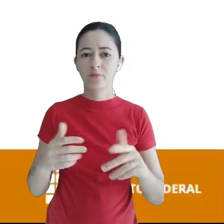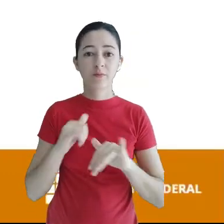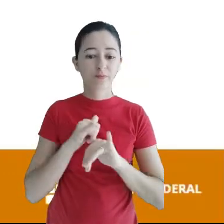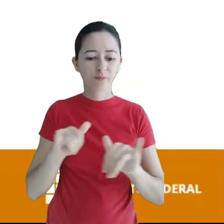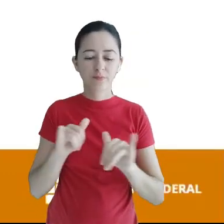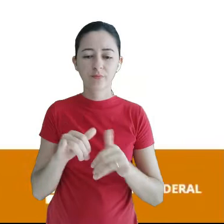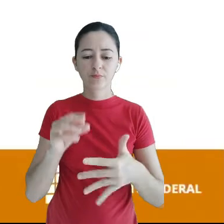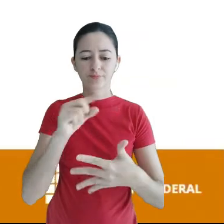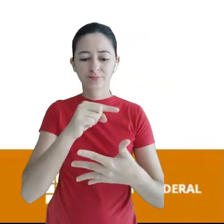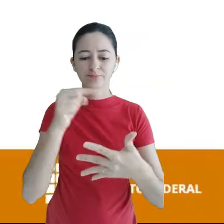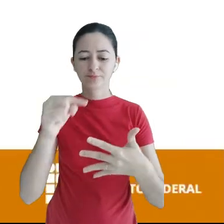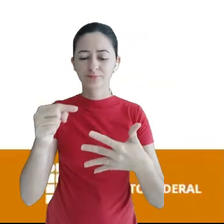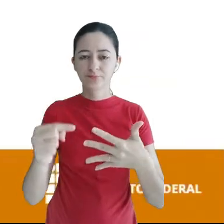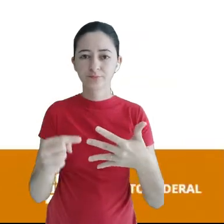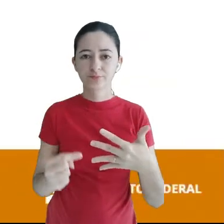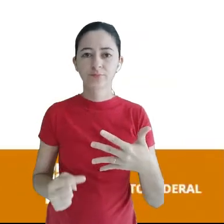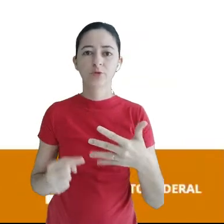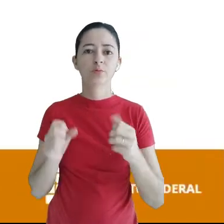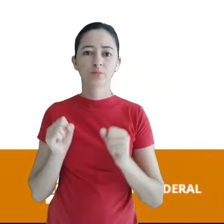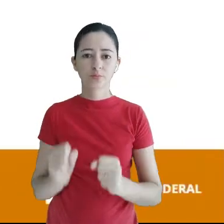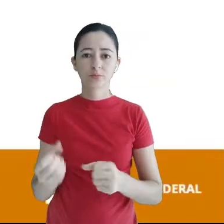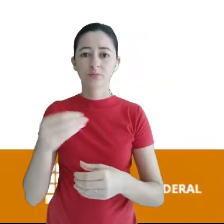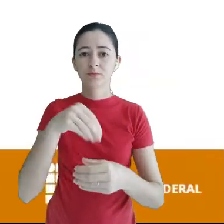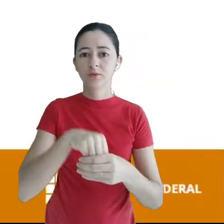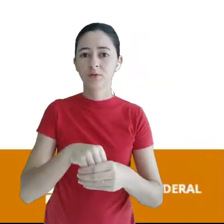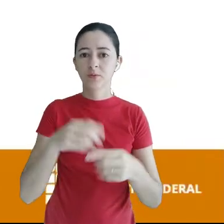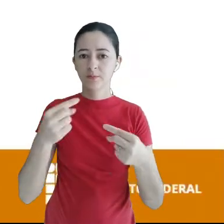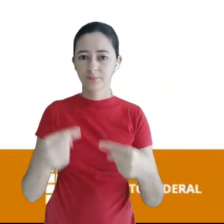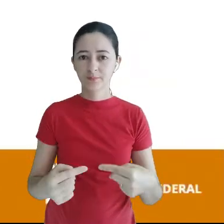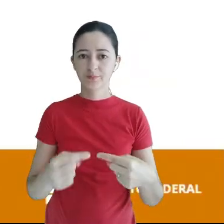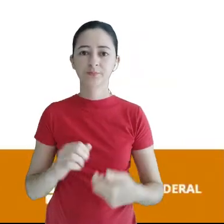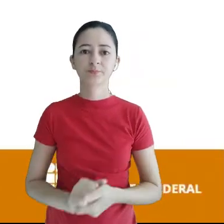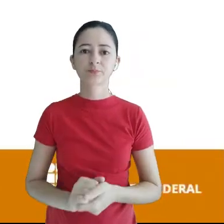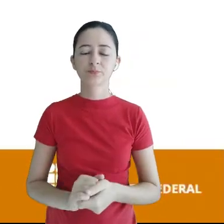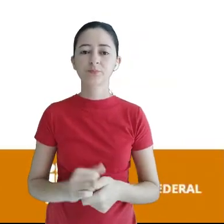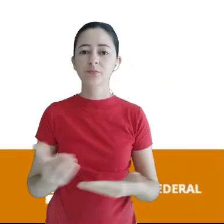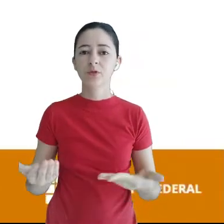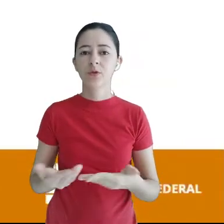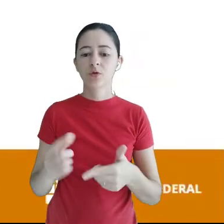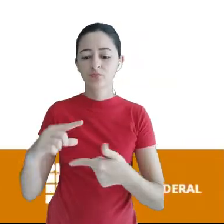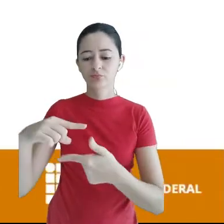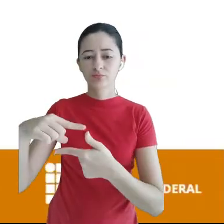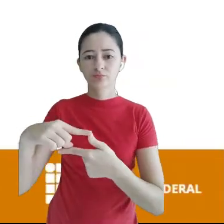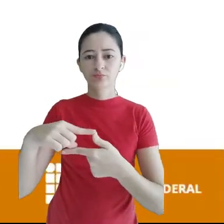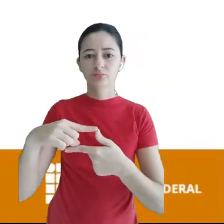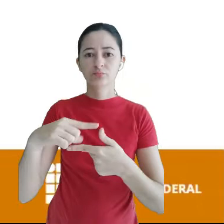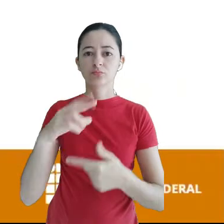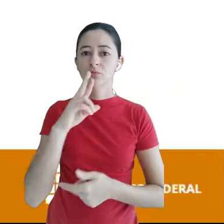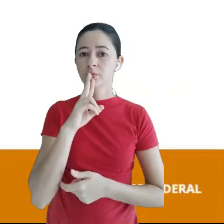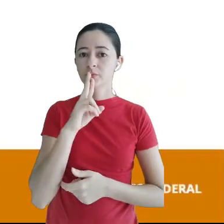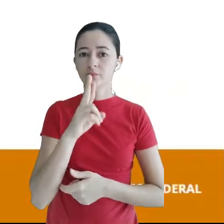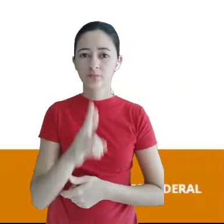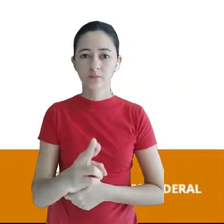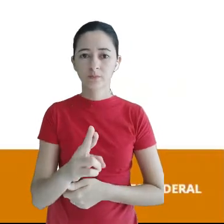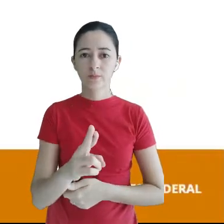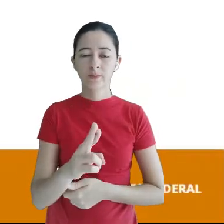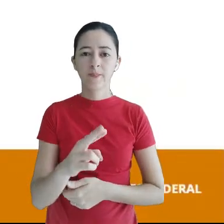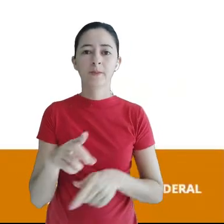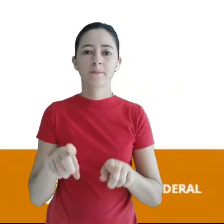entre outros vários atributos que a gente poderia colocar em partida. E o resultado, também uma